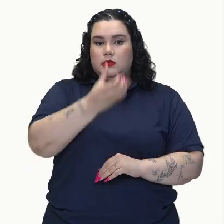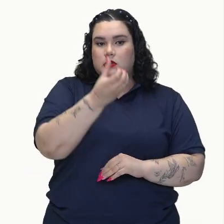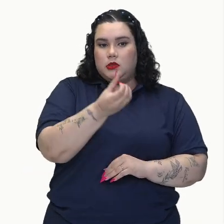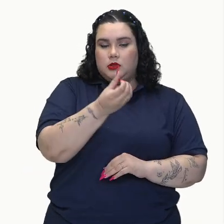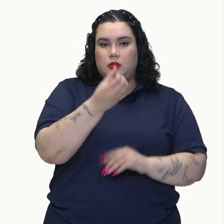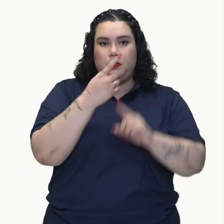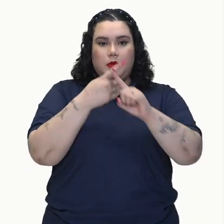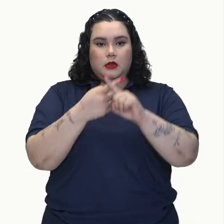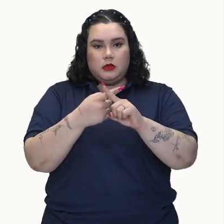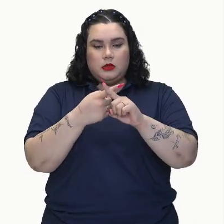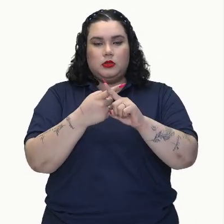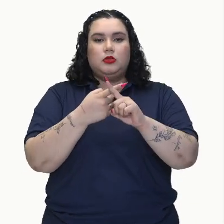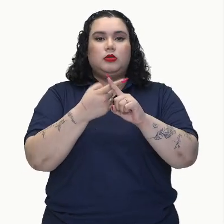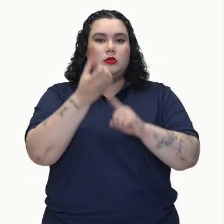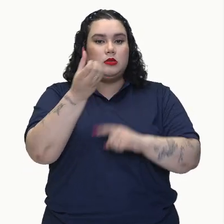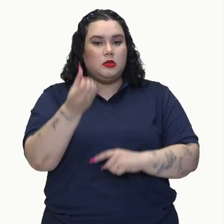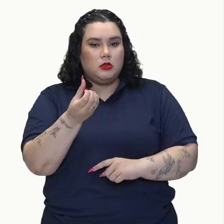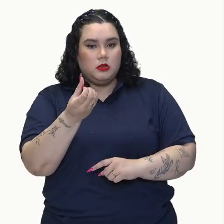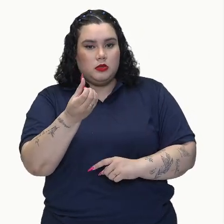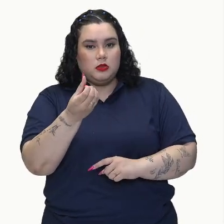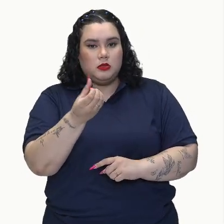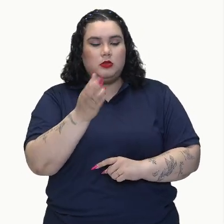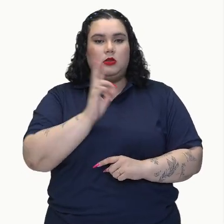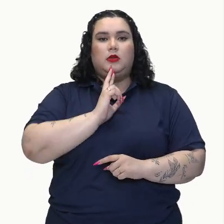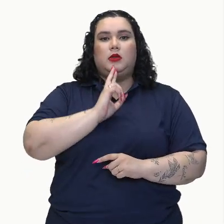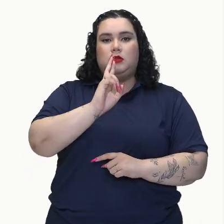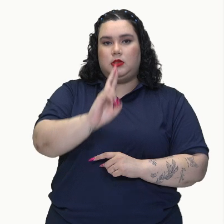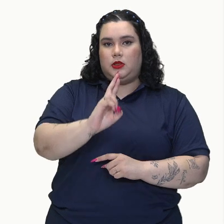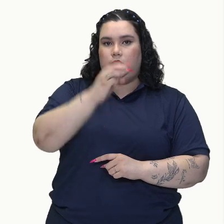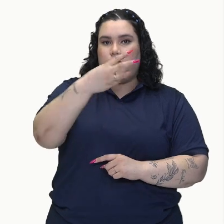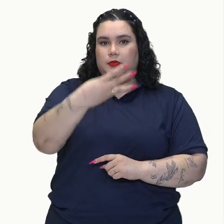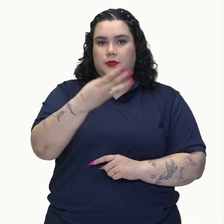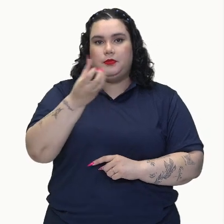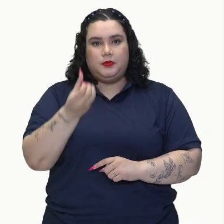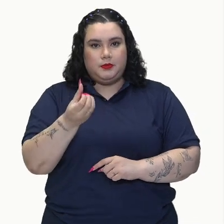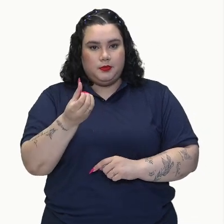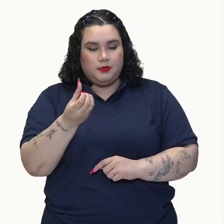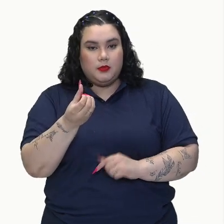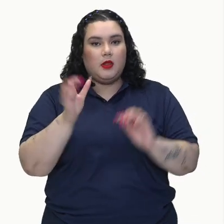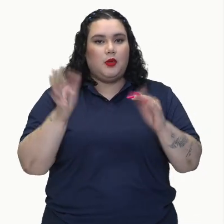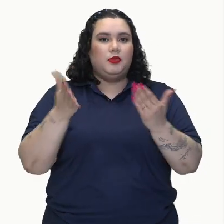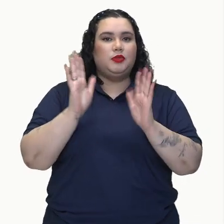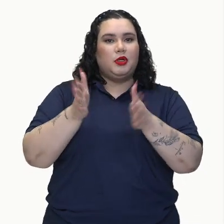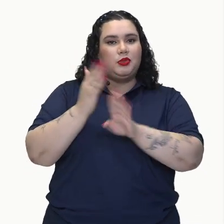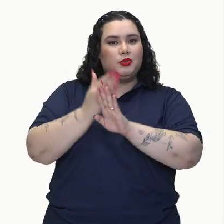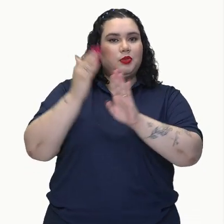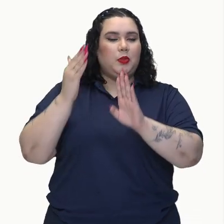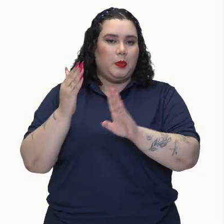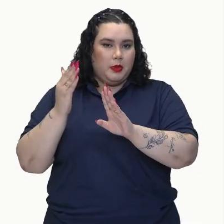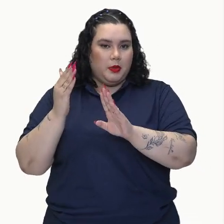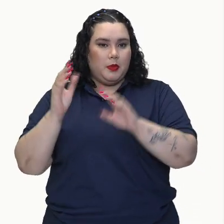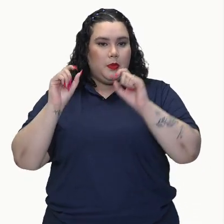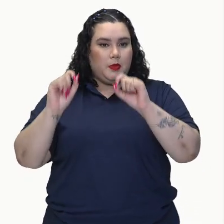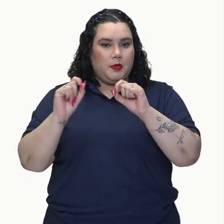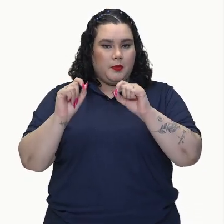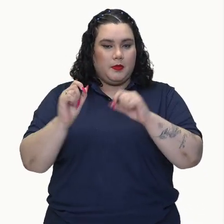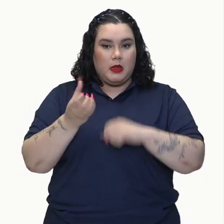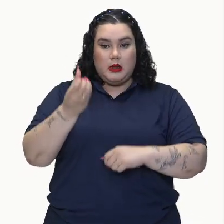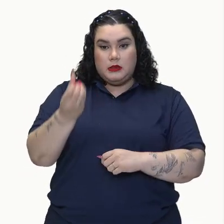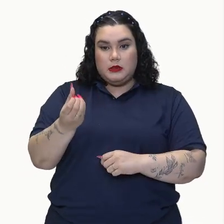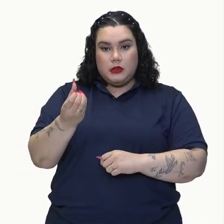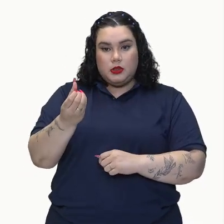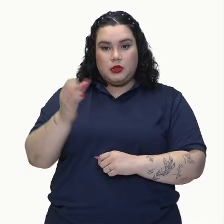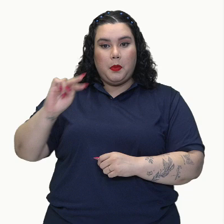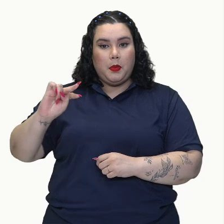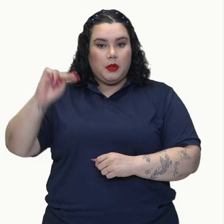6 ao quadrado, que vai ser quanto? 36. Opa, então já sei que 6 ao